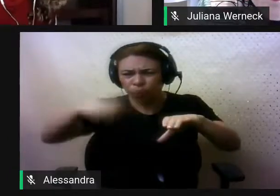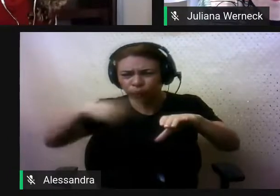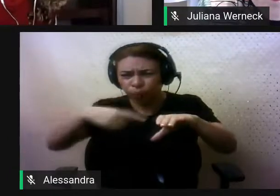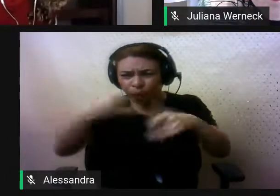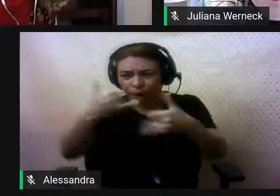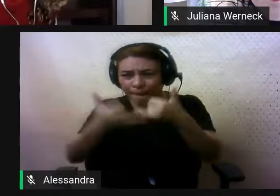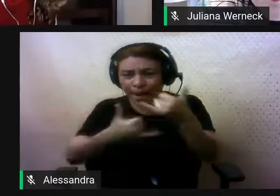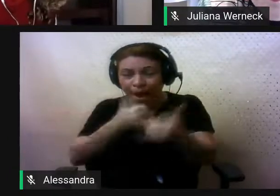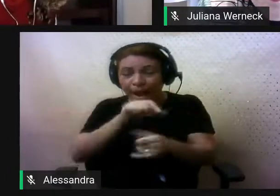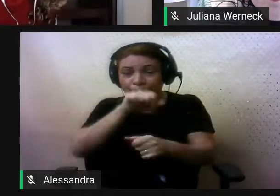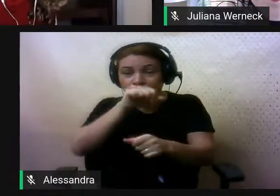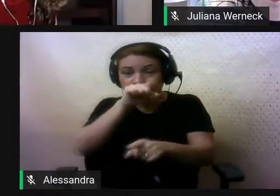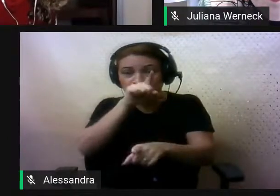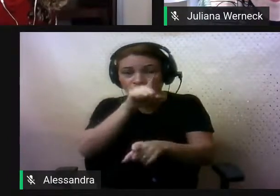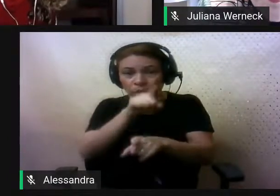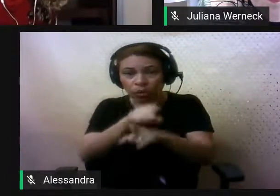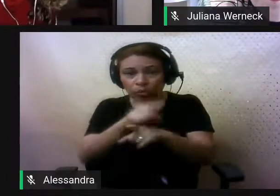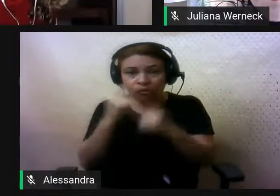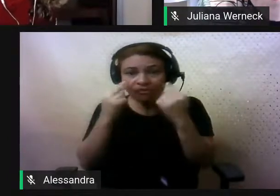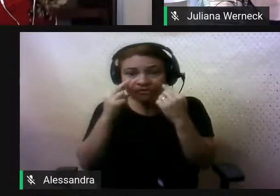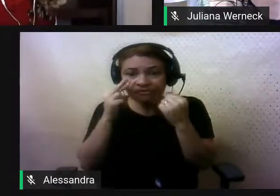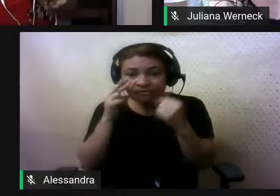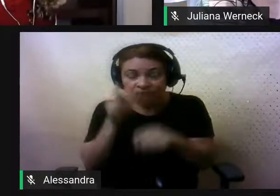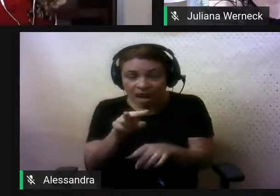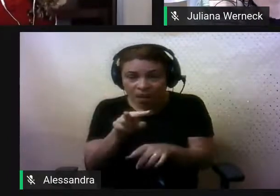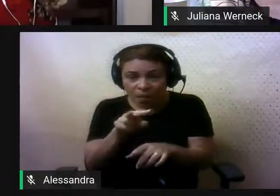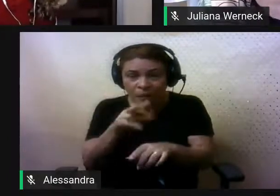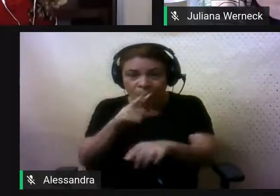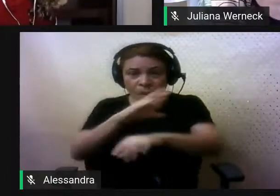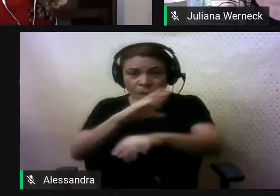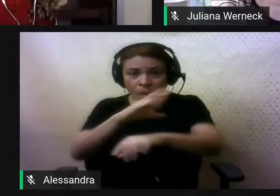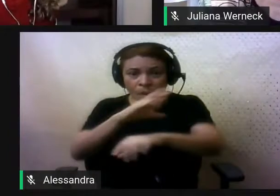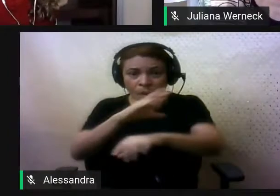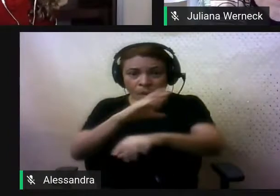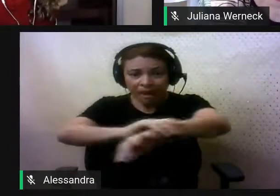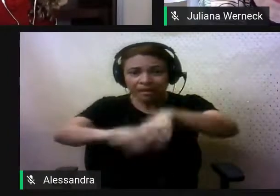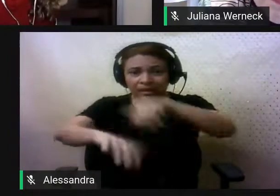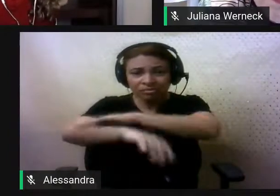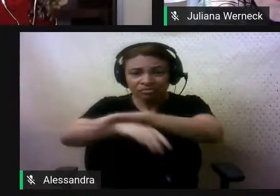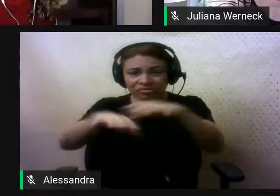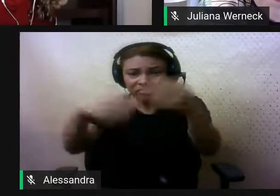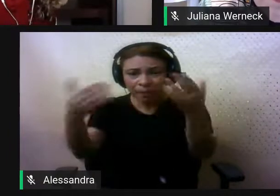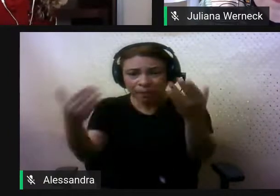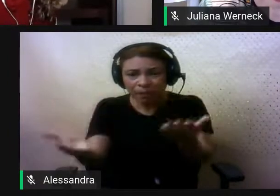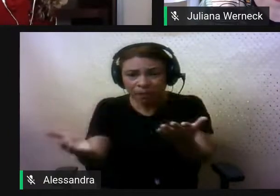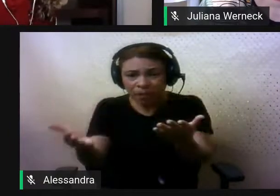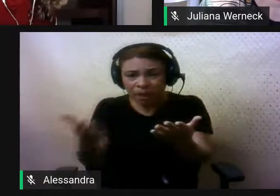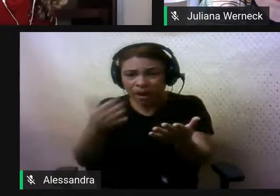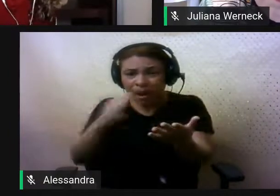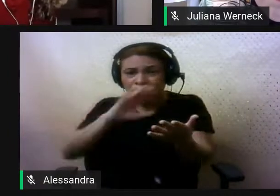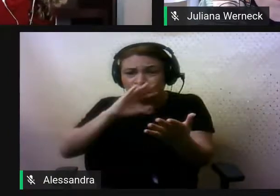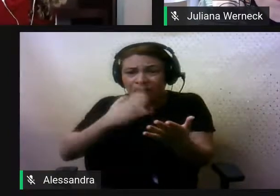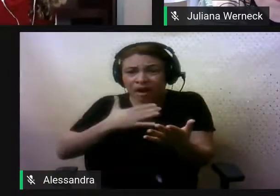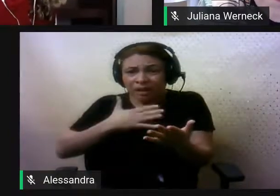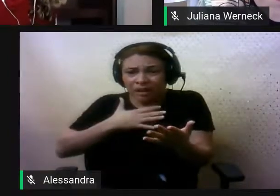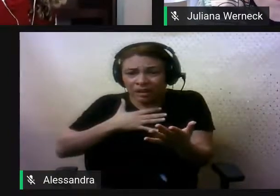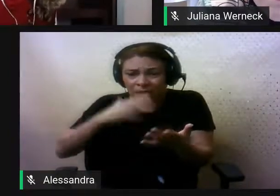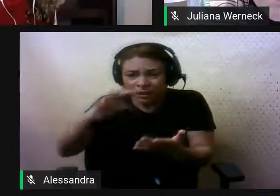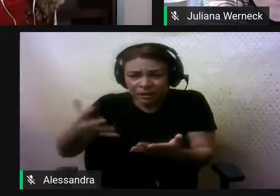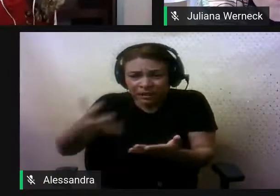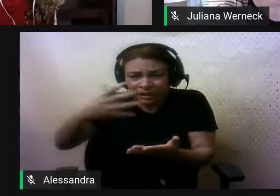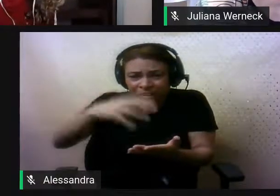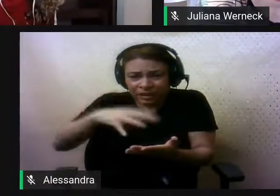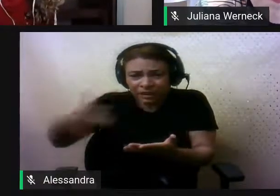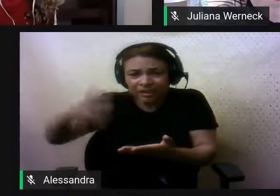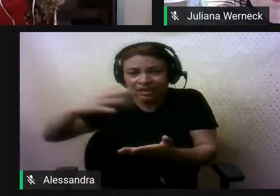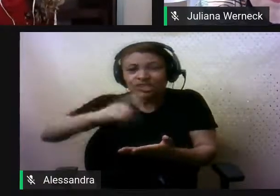mãe encontrou os 2 bracinhos. E ela pegou os bracinhos, ela ainda colocou numa caixinha com gelo e levou